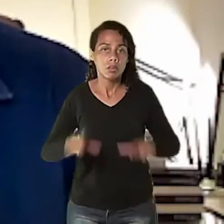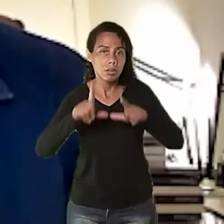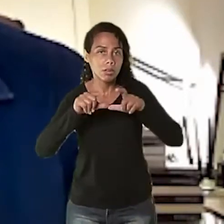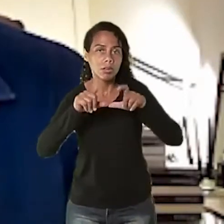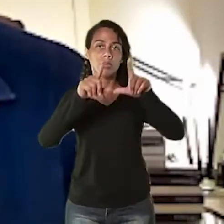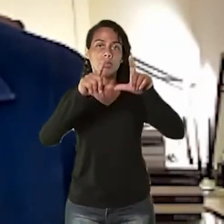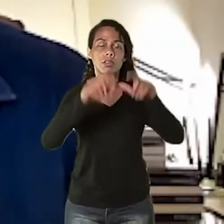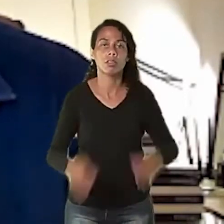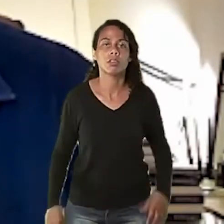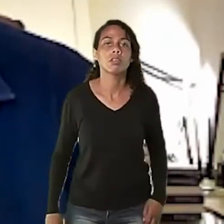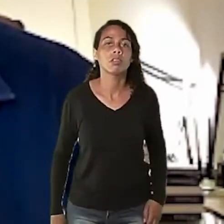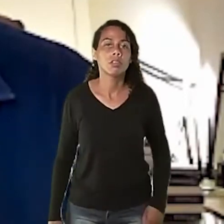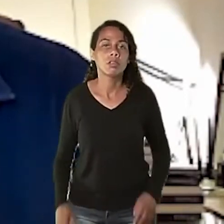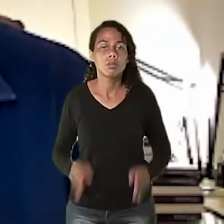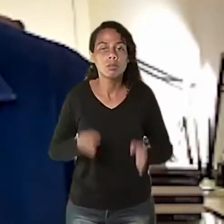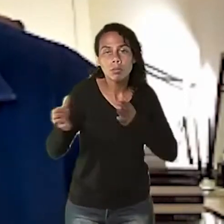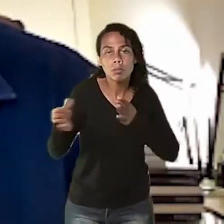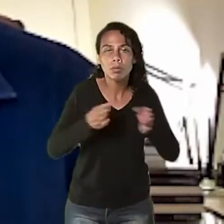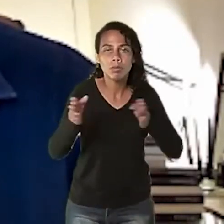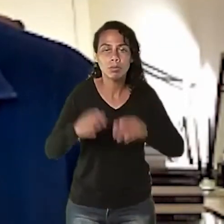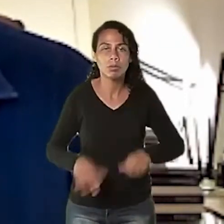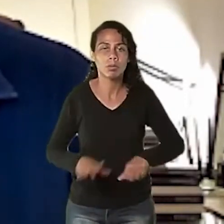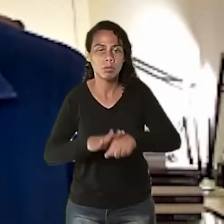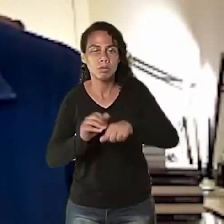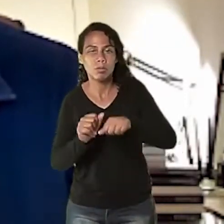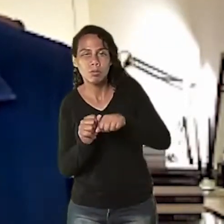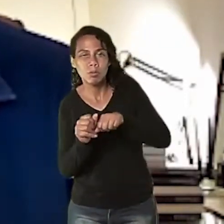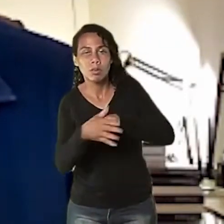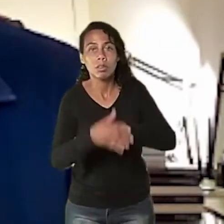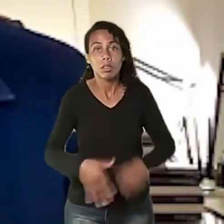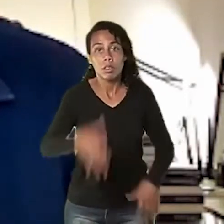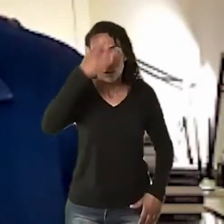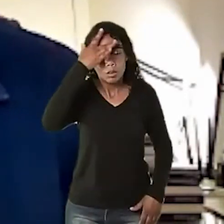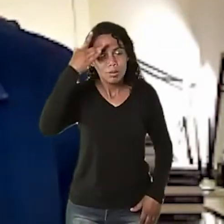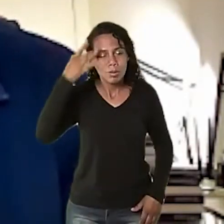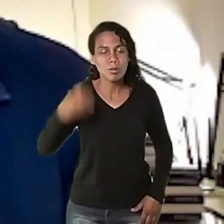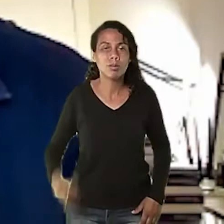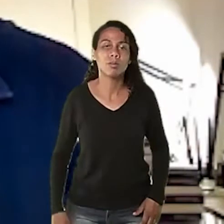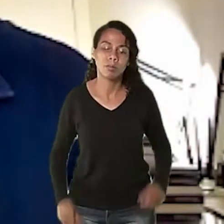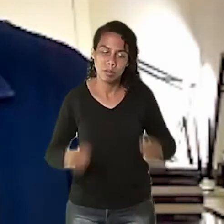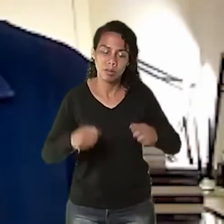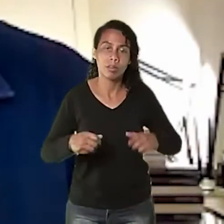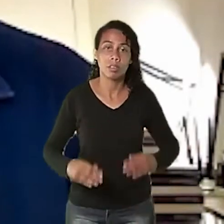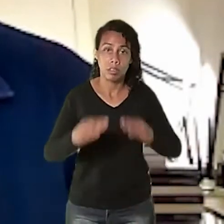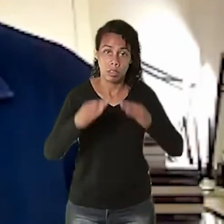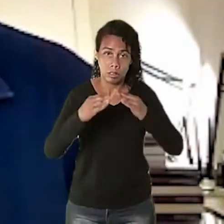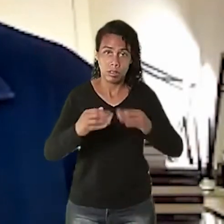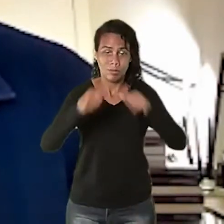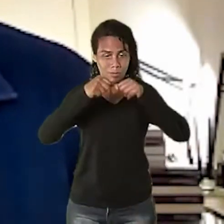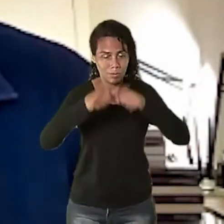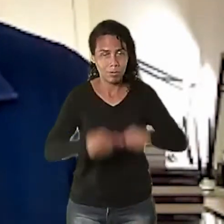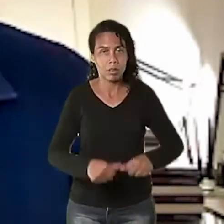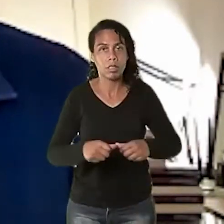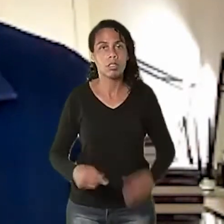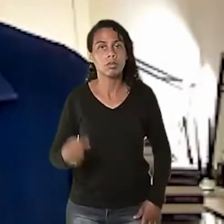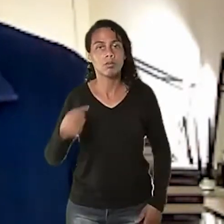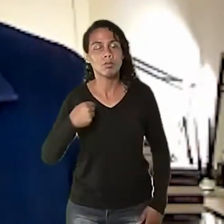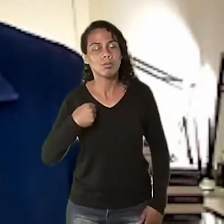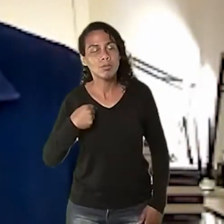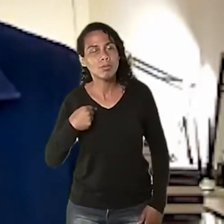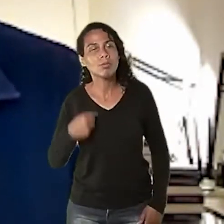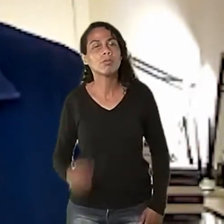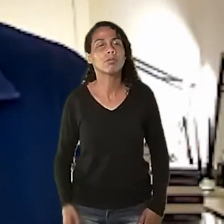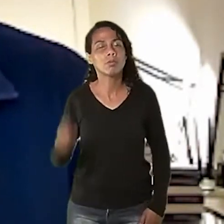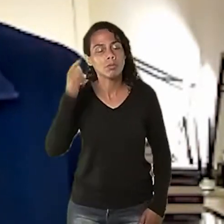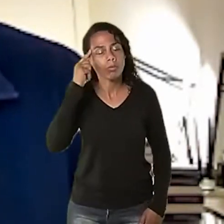né? No momento que a gente não sabia mais quando que ia viajar, ou se ia viajar, ou como é que vai ser viajar de novo,